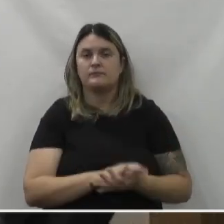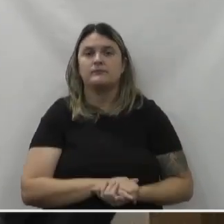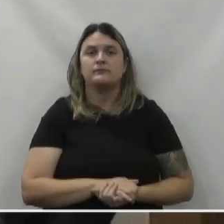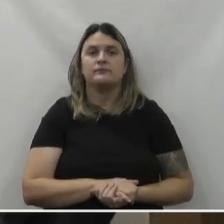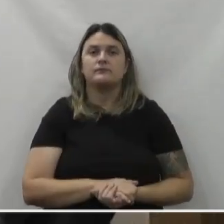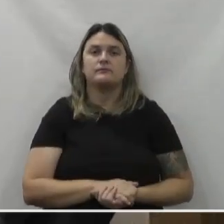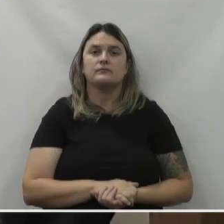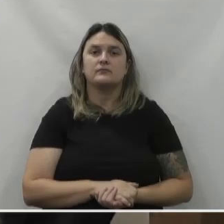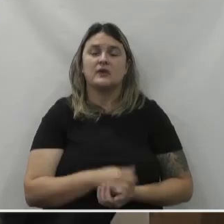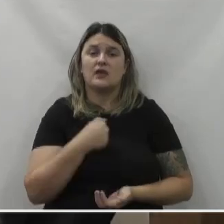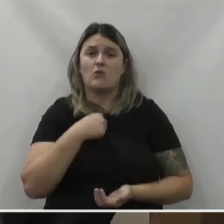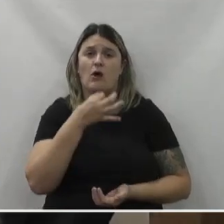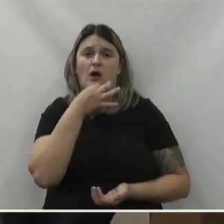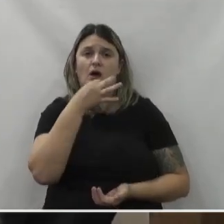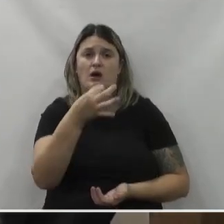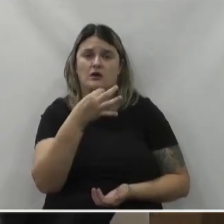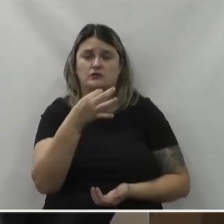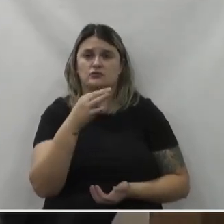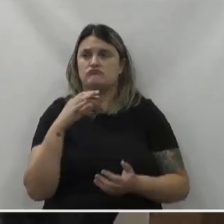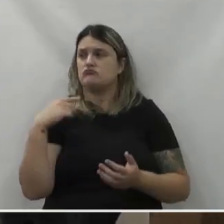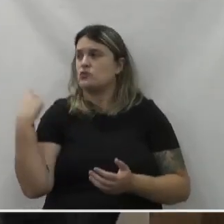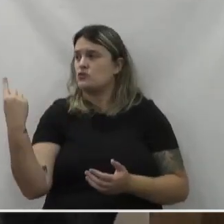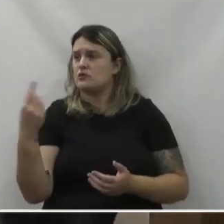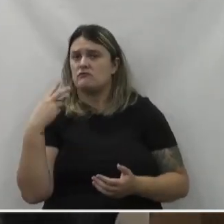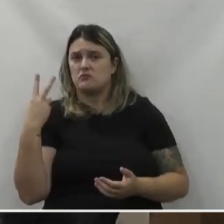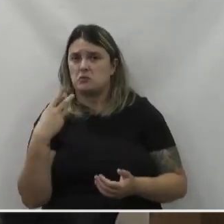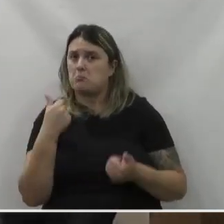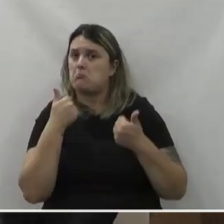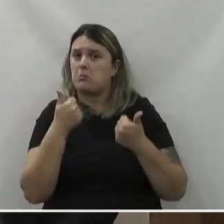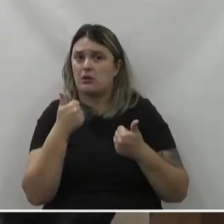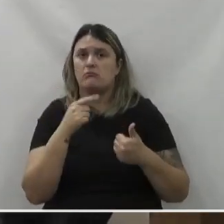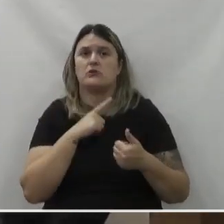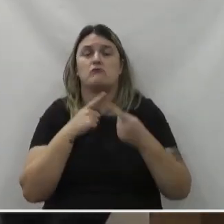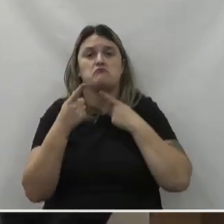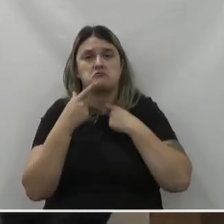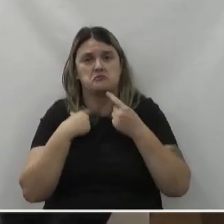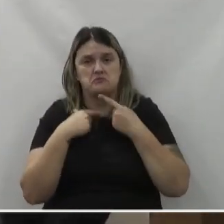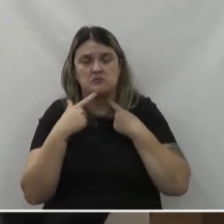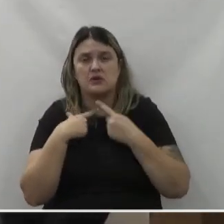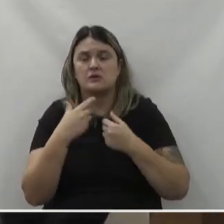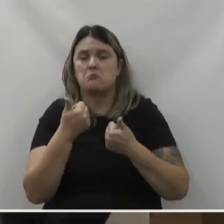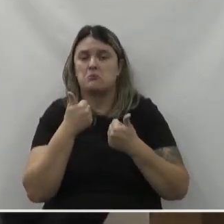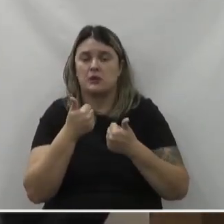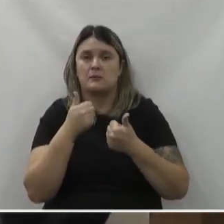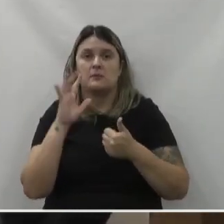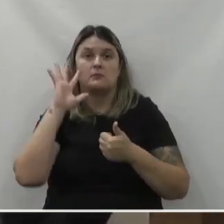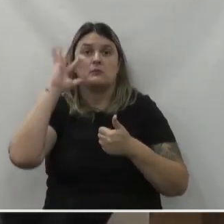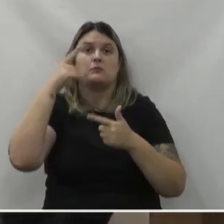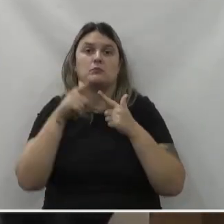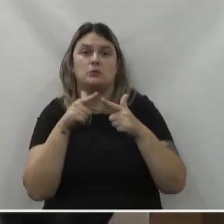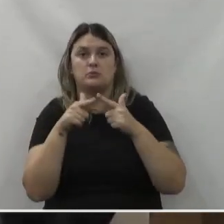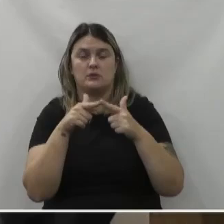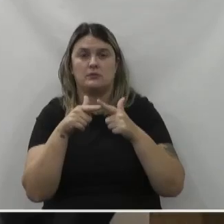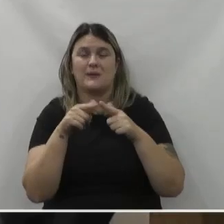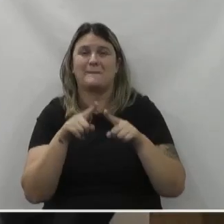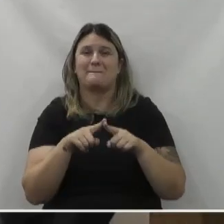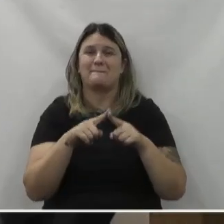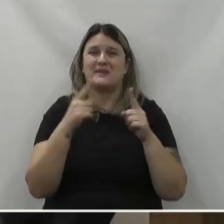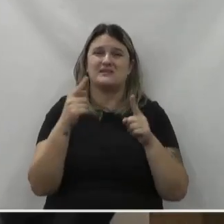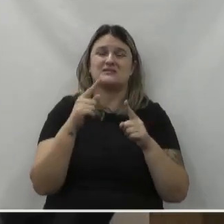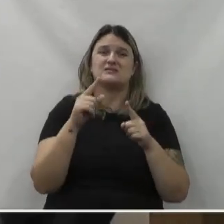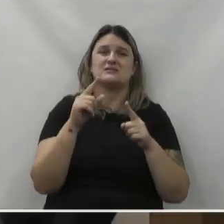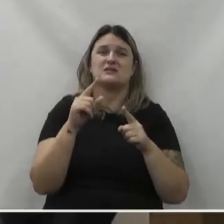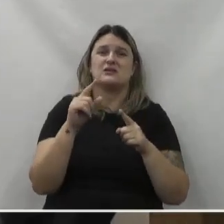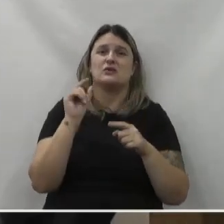compete, eu acho que todos os vereadores aqui estão bem intencionados para resolver o problema da população, mas no que compete